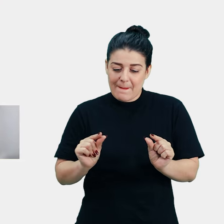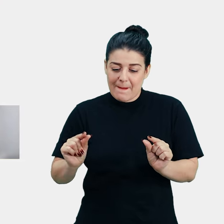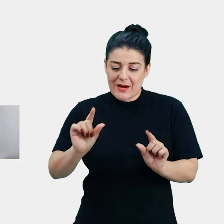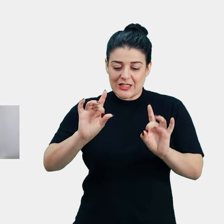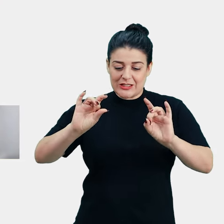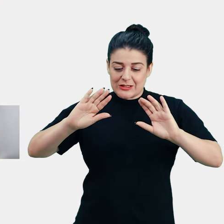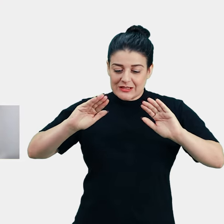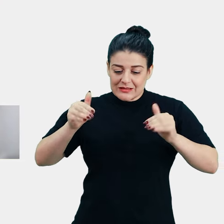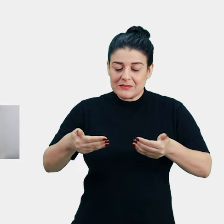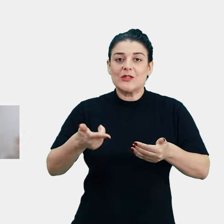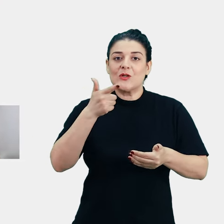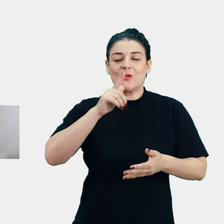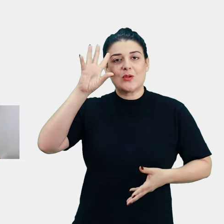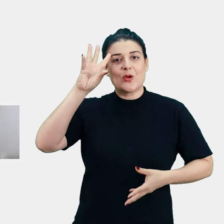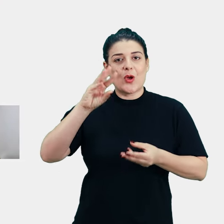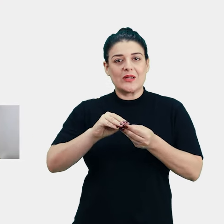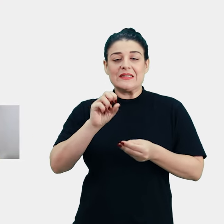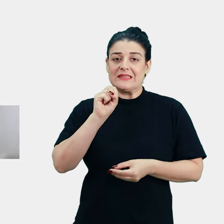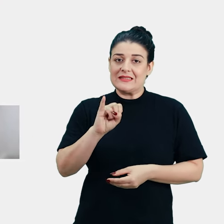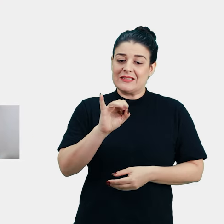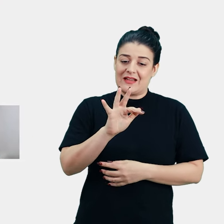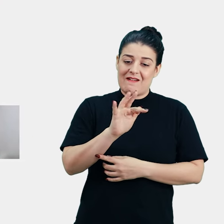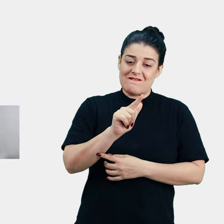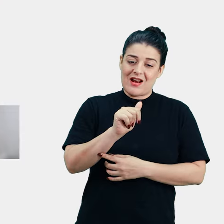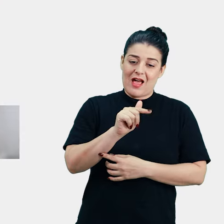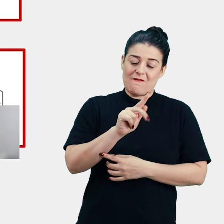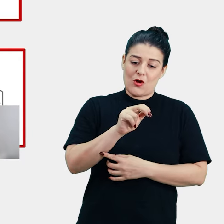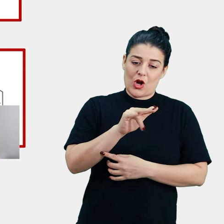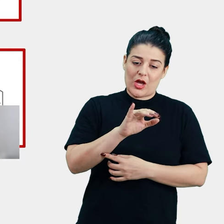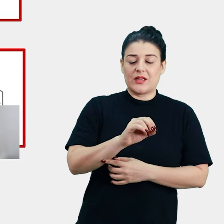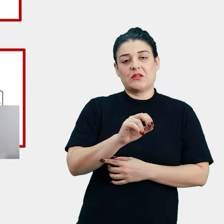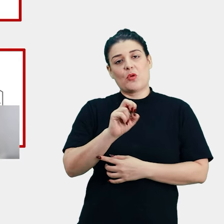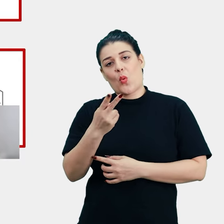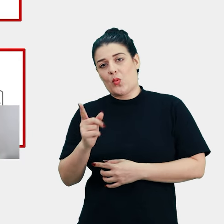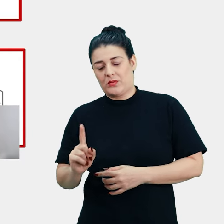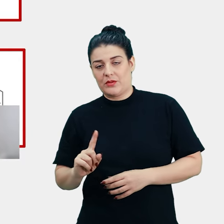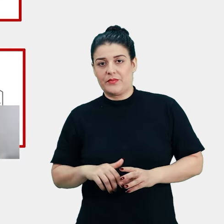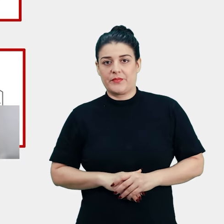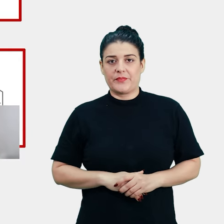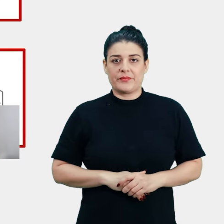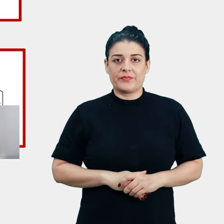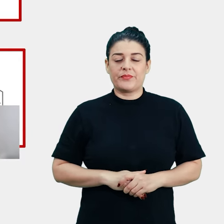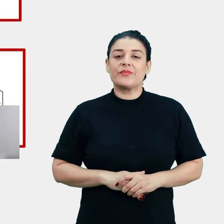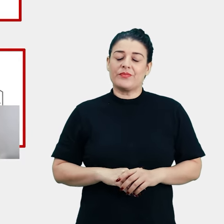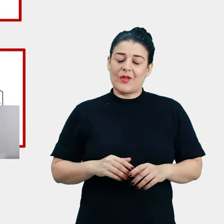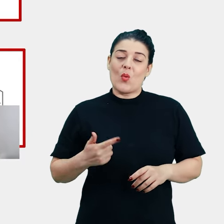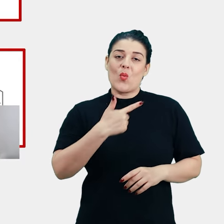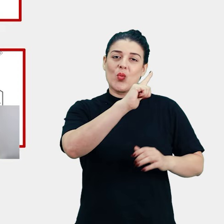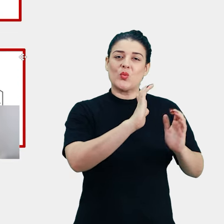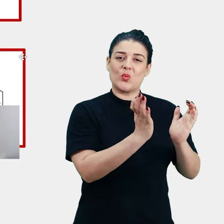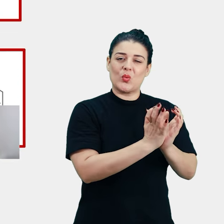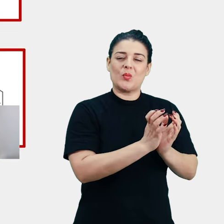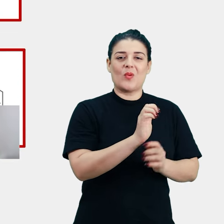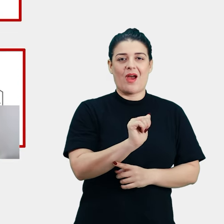específicos, tá, para a gente chegar à conclusão se é um flavonoide O-glicosilado ou C-glicosilado. Alcaloides também,